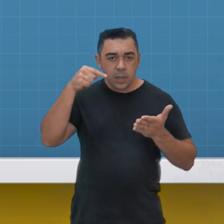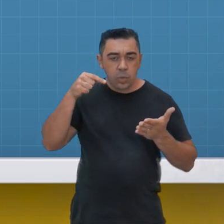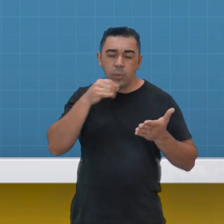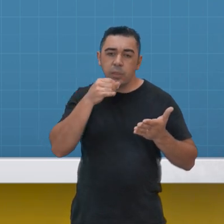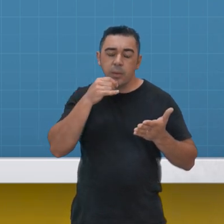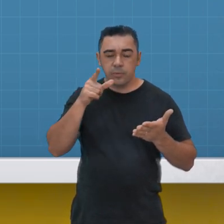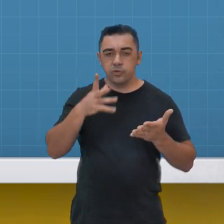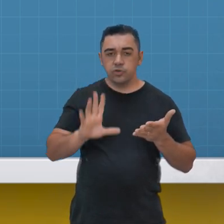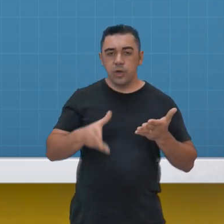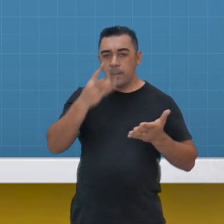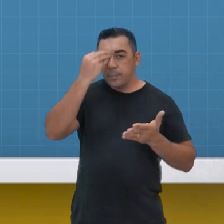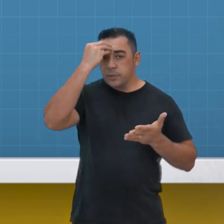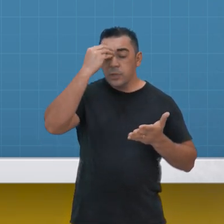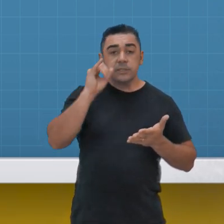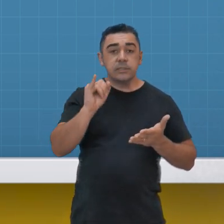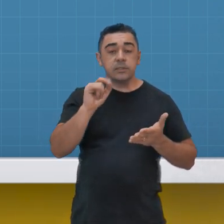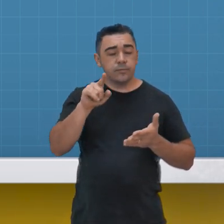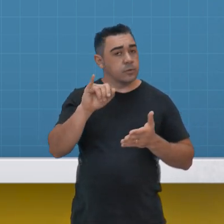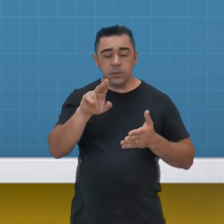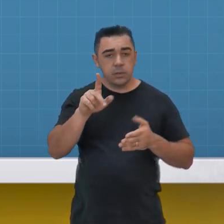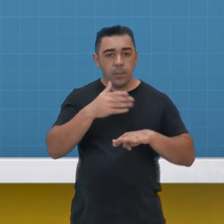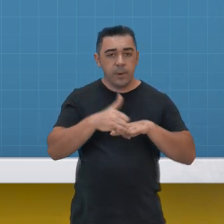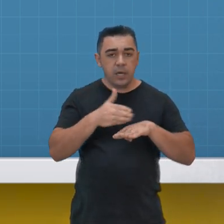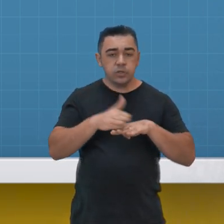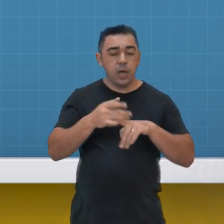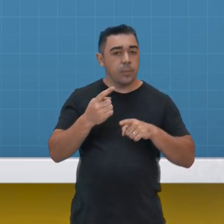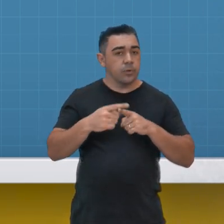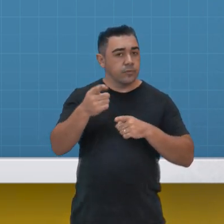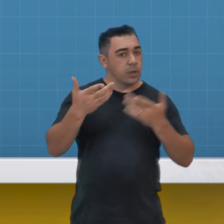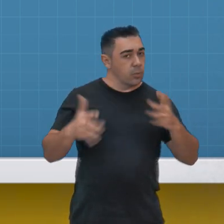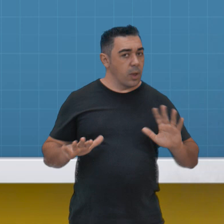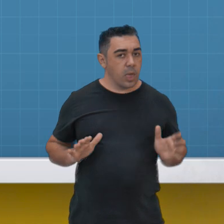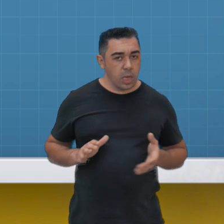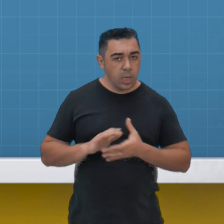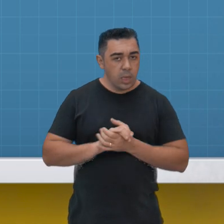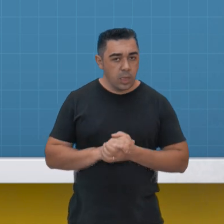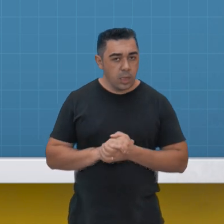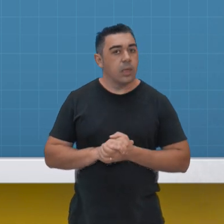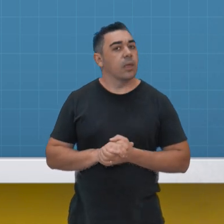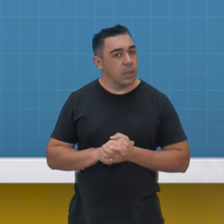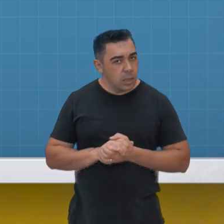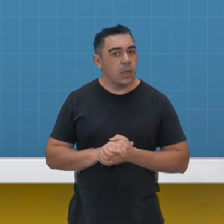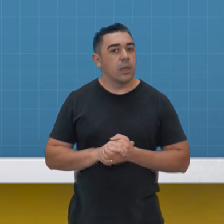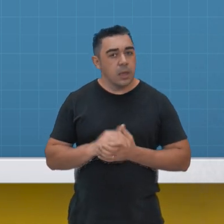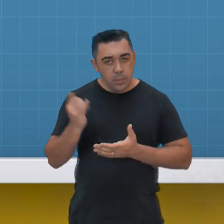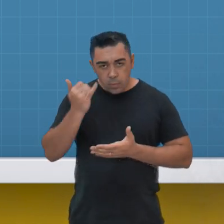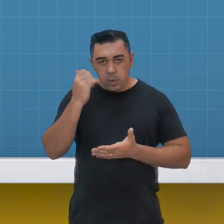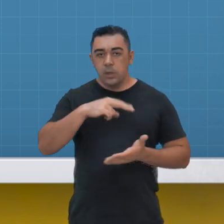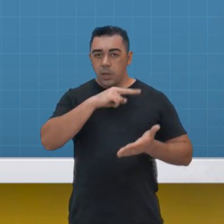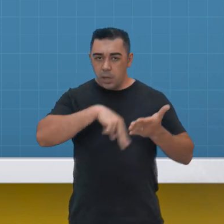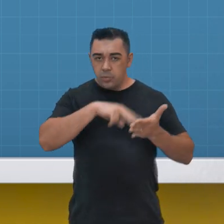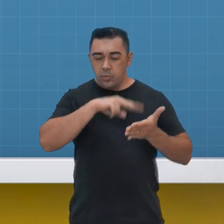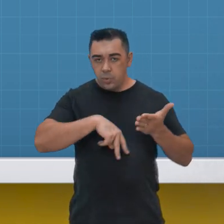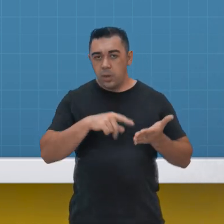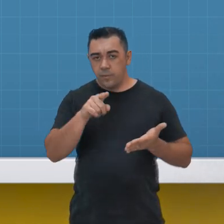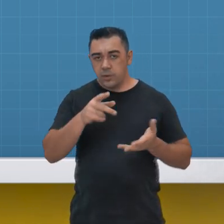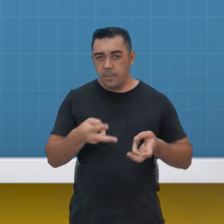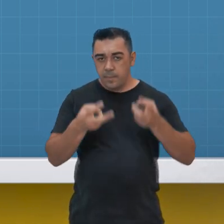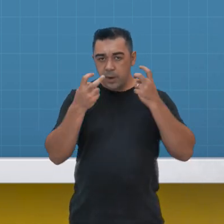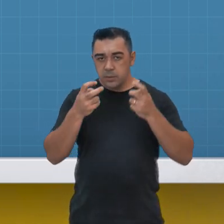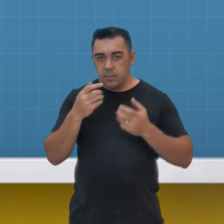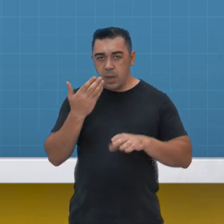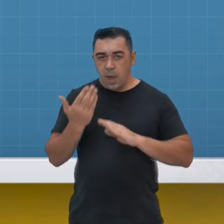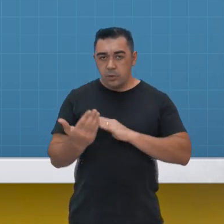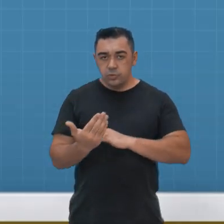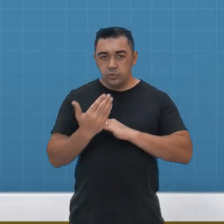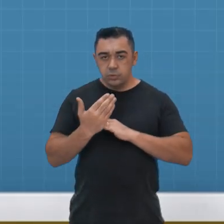você não praticar isso, você não pratica porque não quer, né? Então é importante a leitura. Percebe o